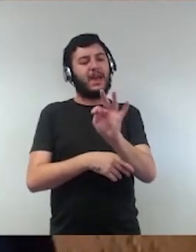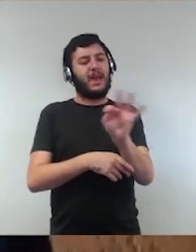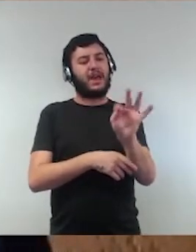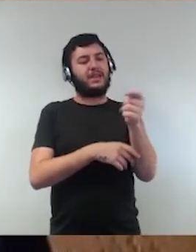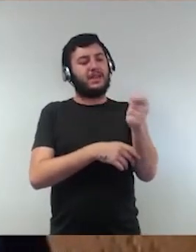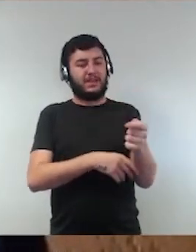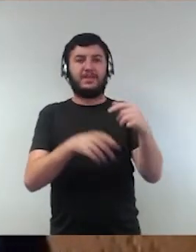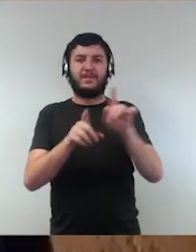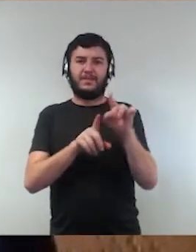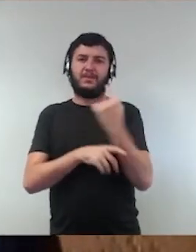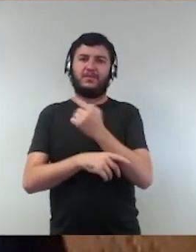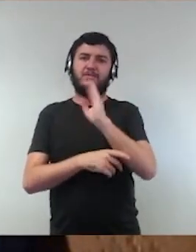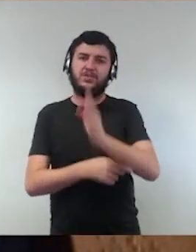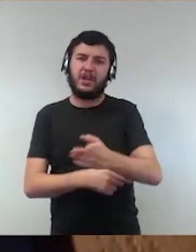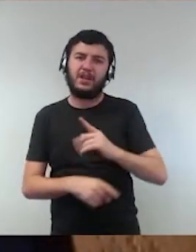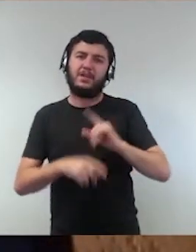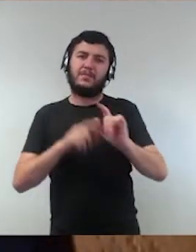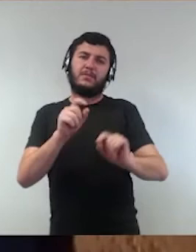de